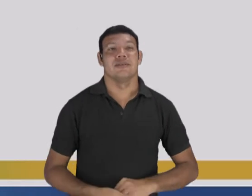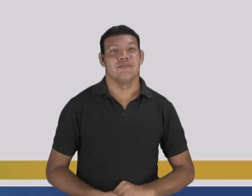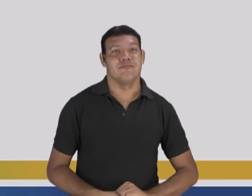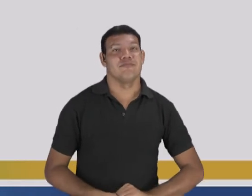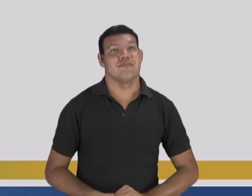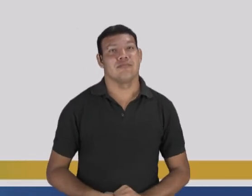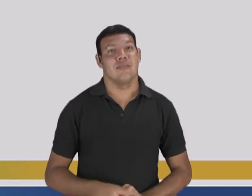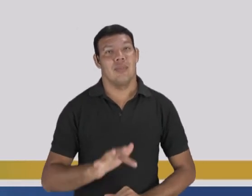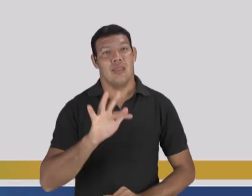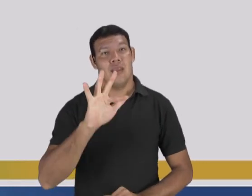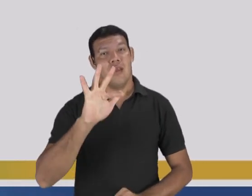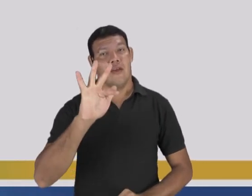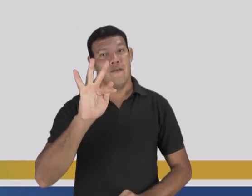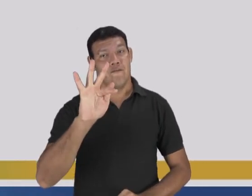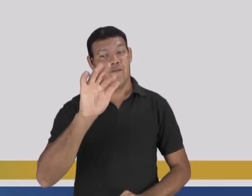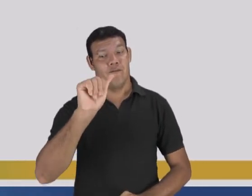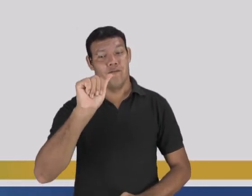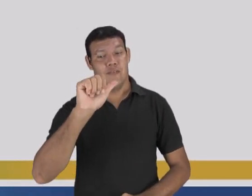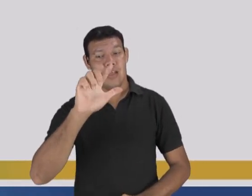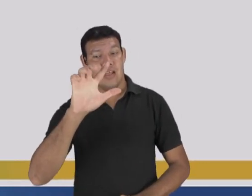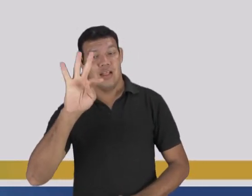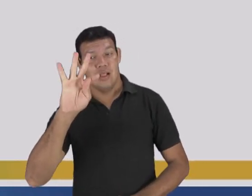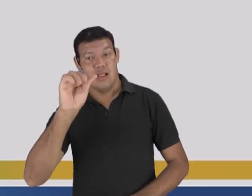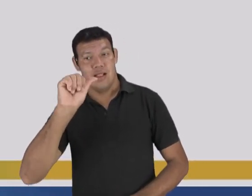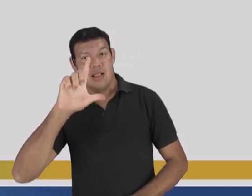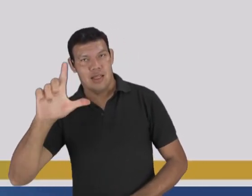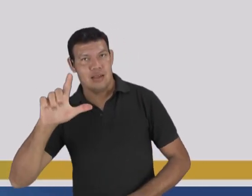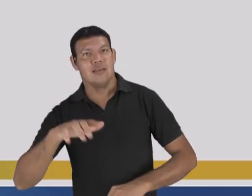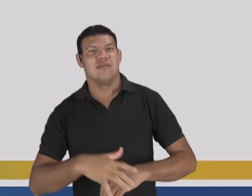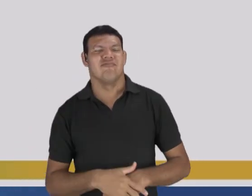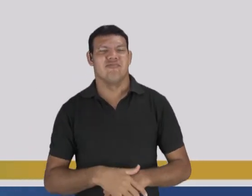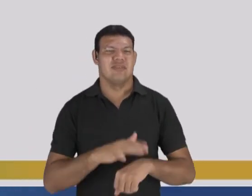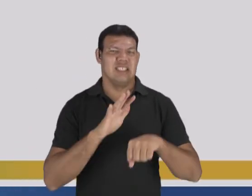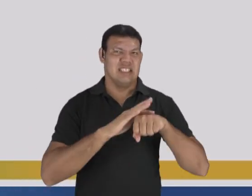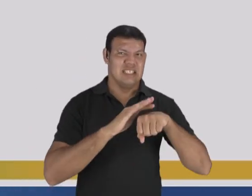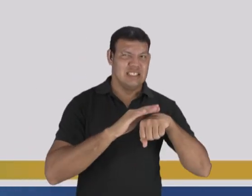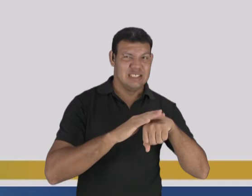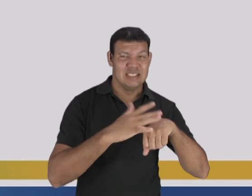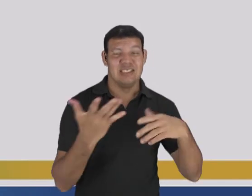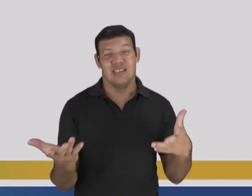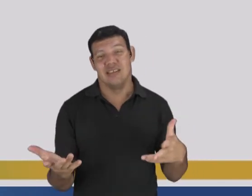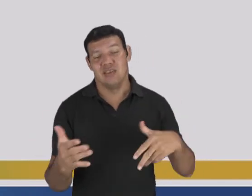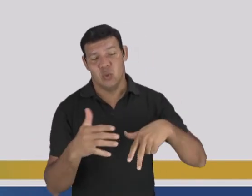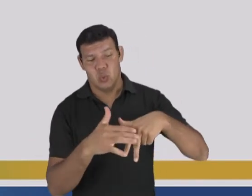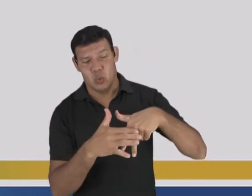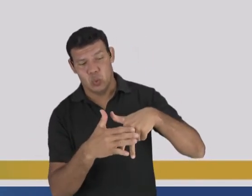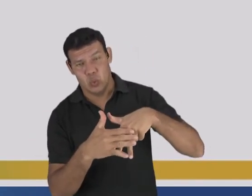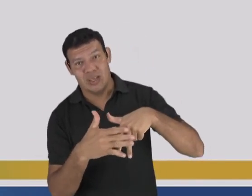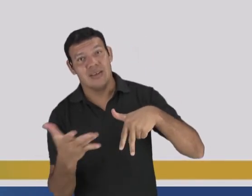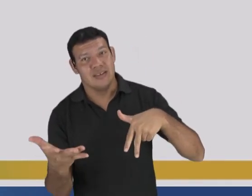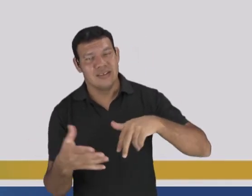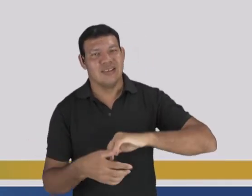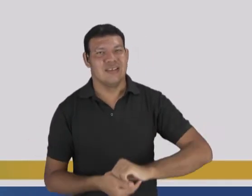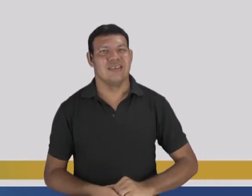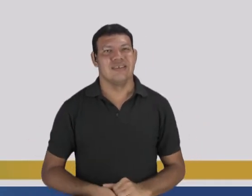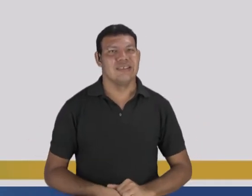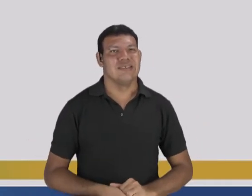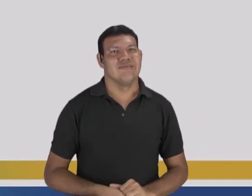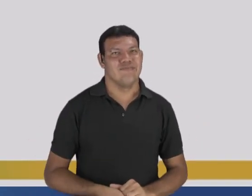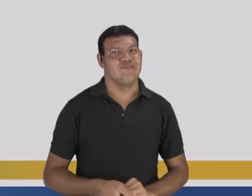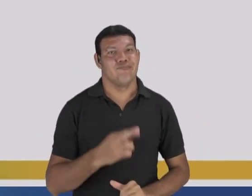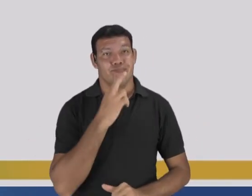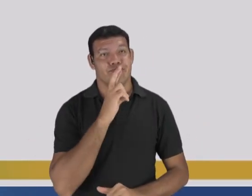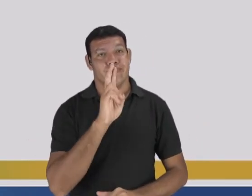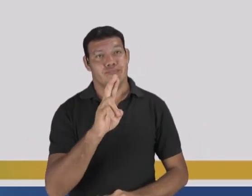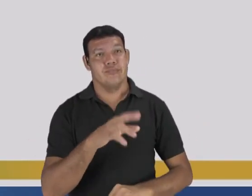seja, fatal quando você está muito ruim, né? Tá mal, tá doente, tá enfermo, algo do tipo. Essas são as possíveis